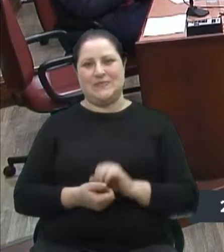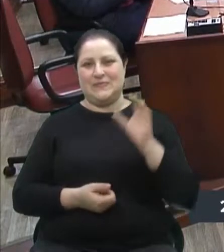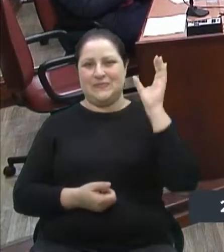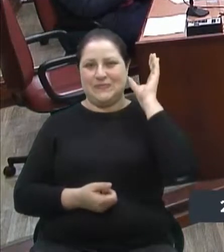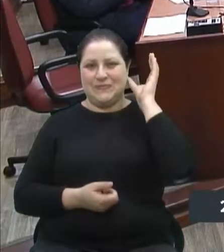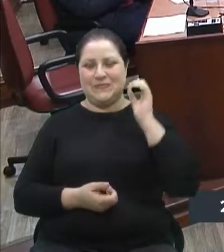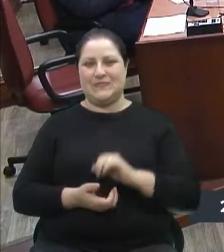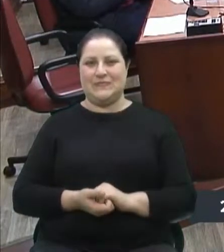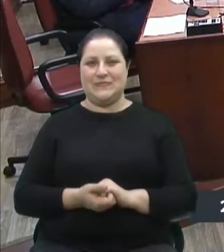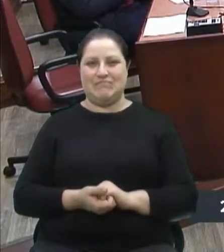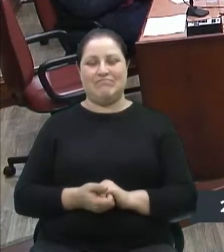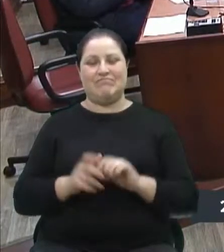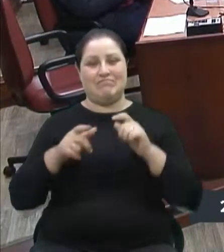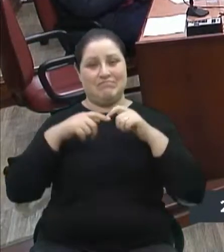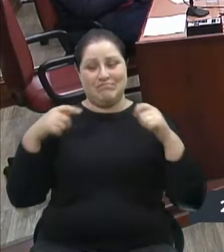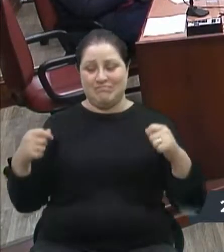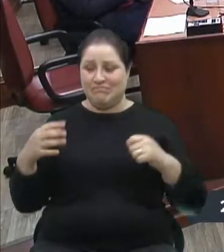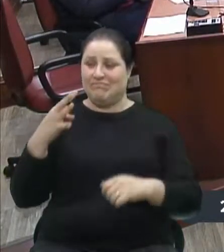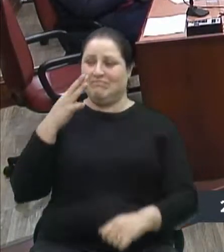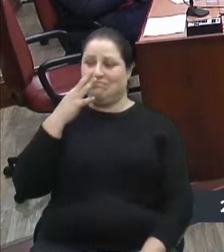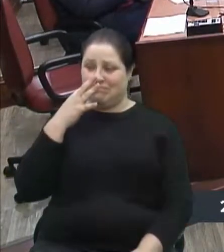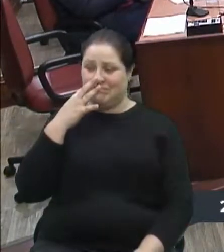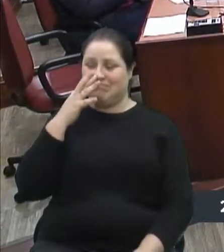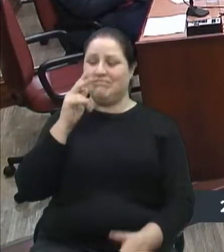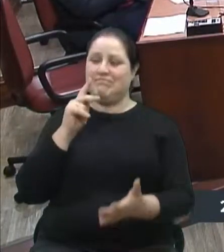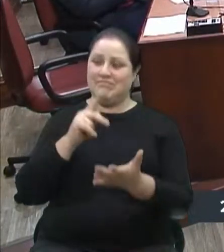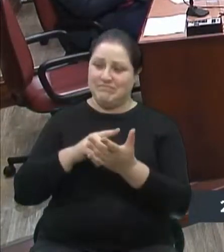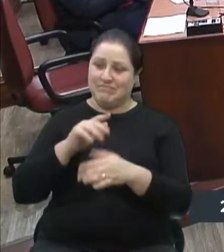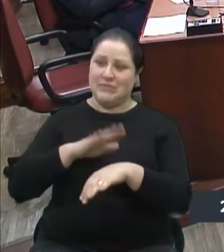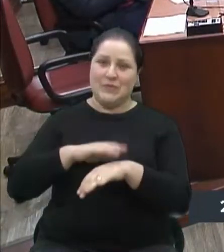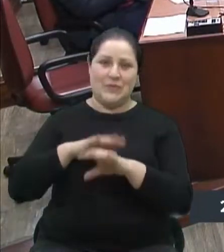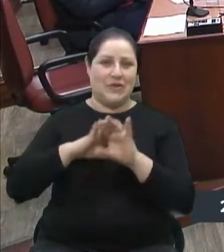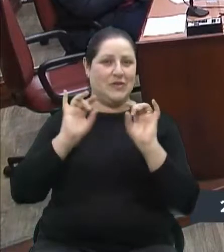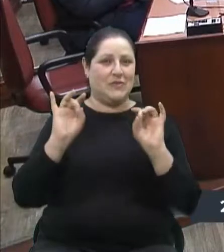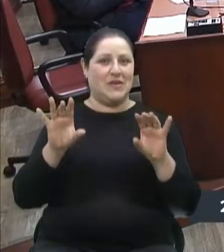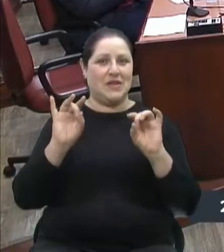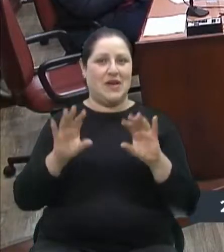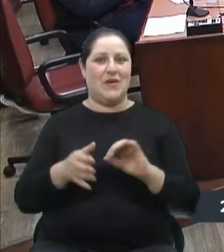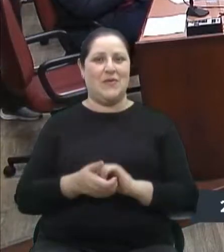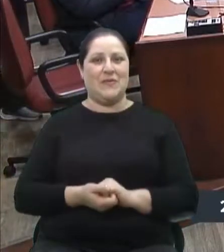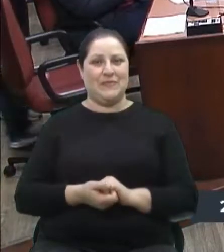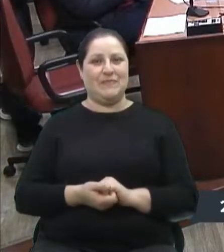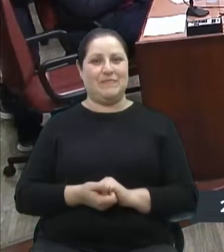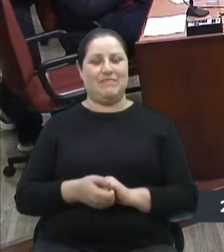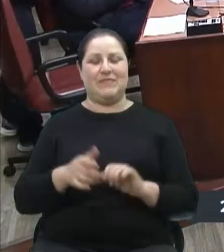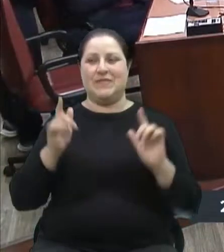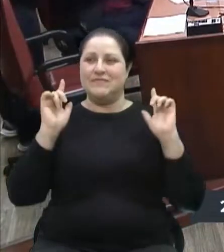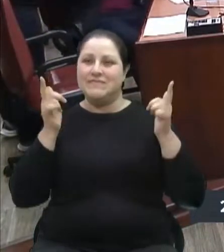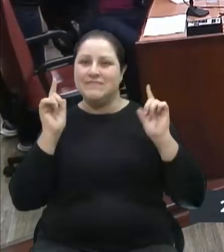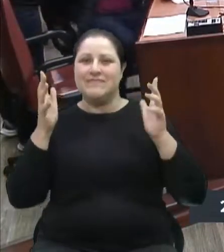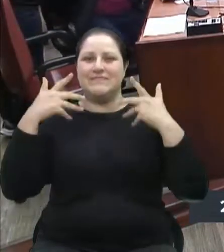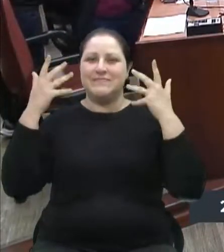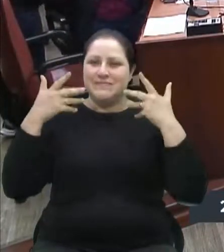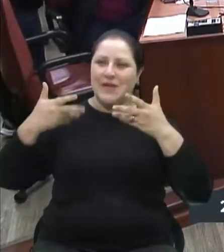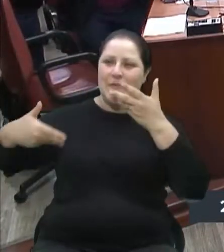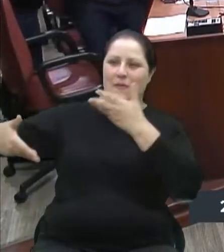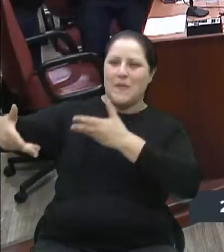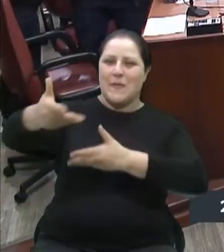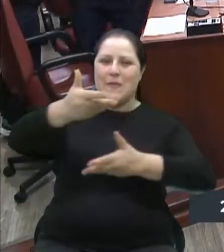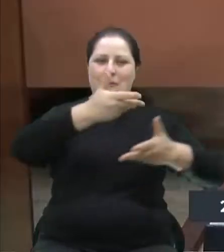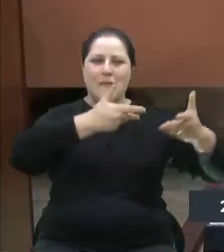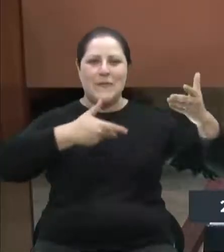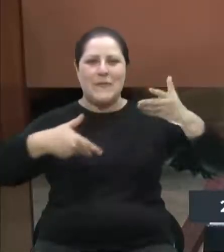vereador da Veloso realmente foi Foi um momento ímpar e a uma descontração grande entre nós